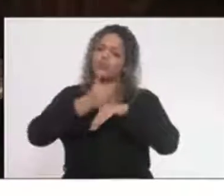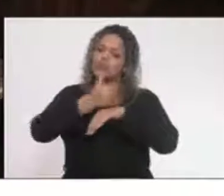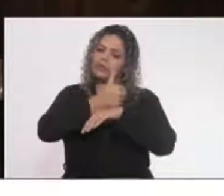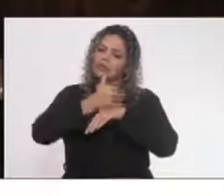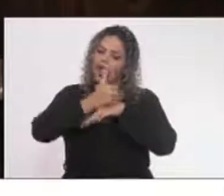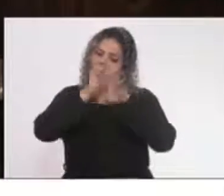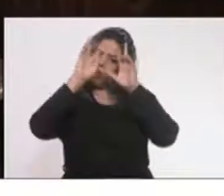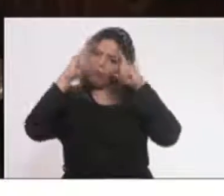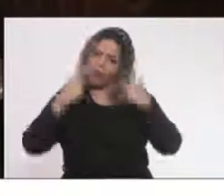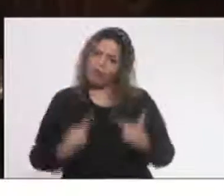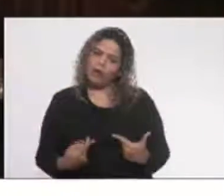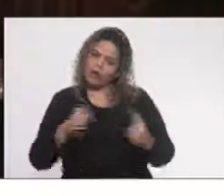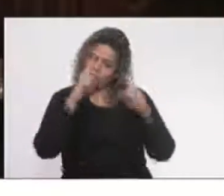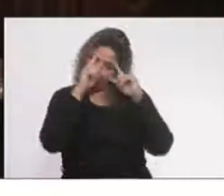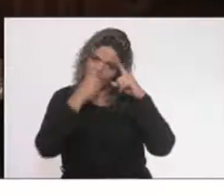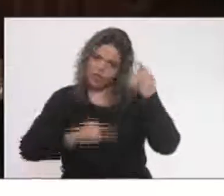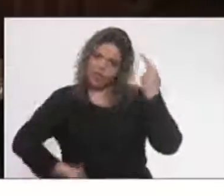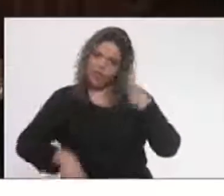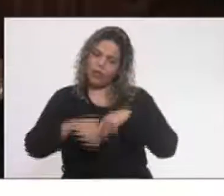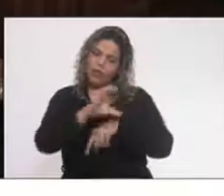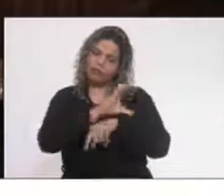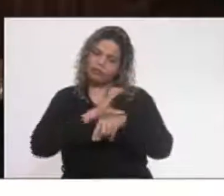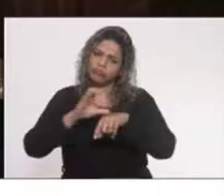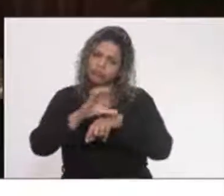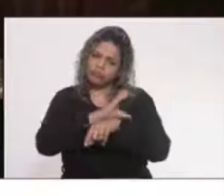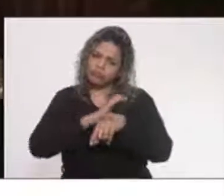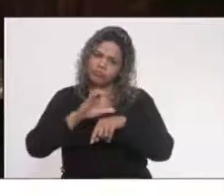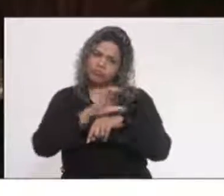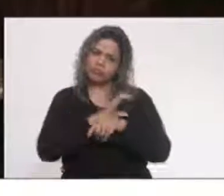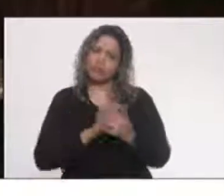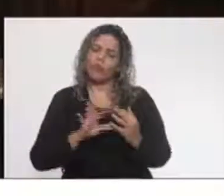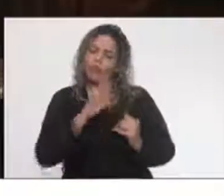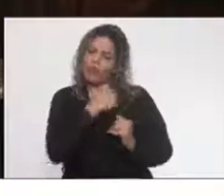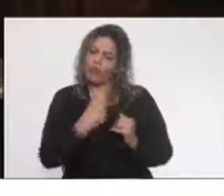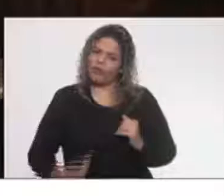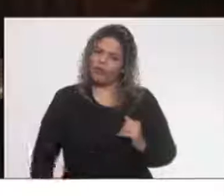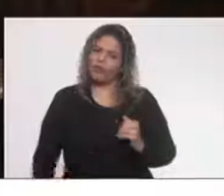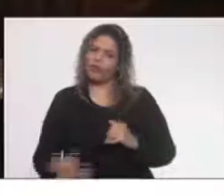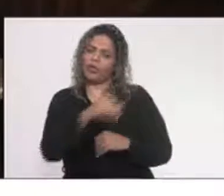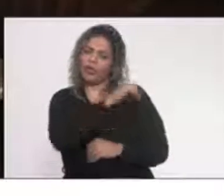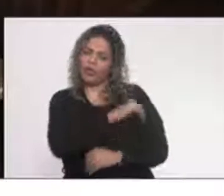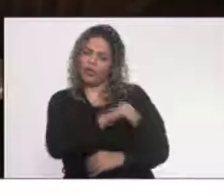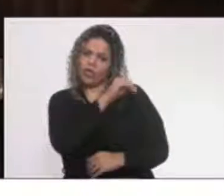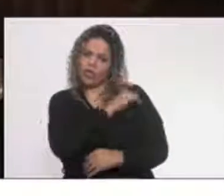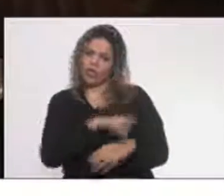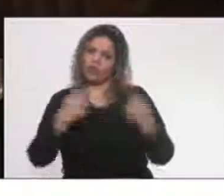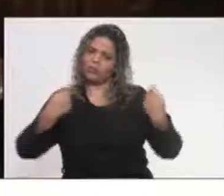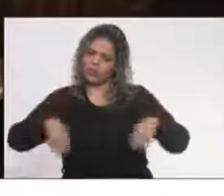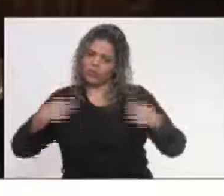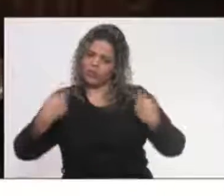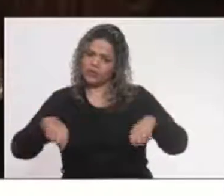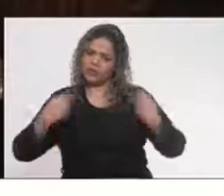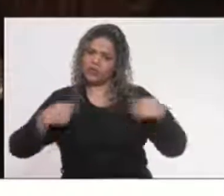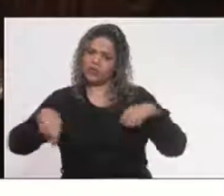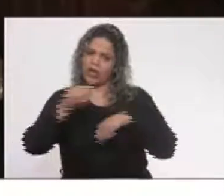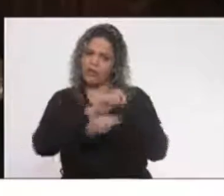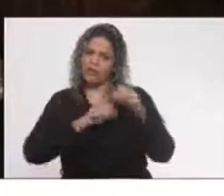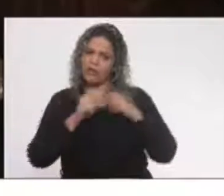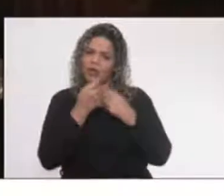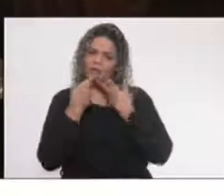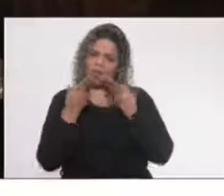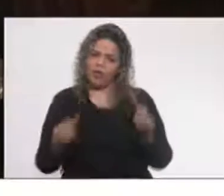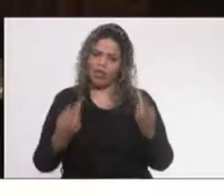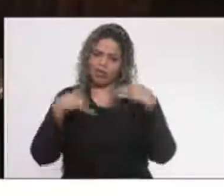humana, que é um mandamento constitucional que o governador do estado do Rio de Janeiro deveria se referir e